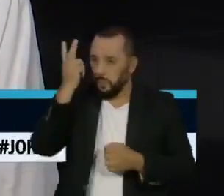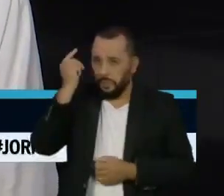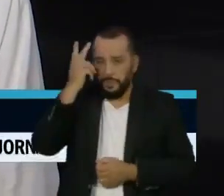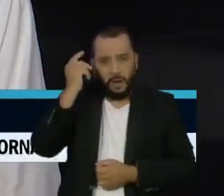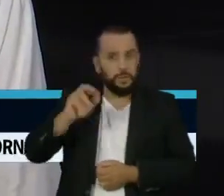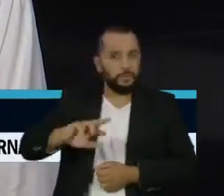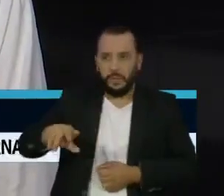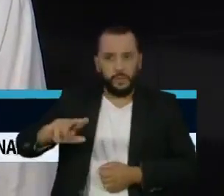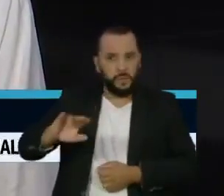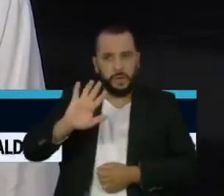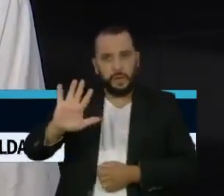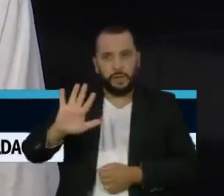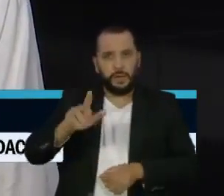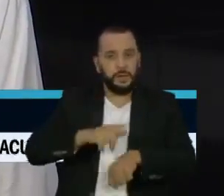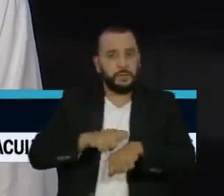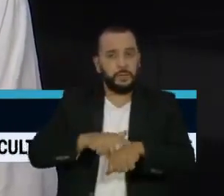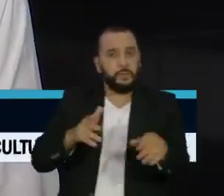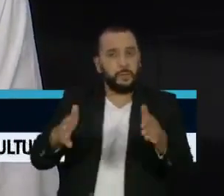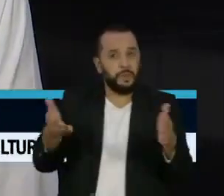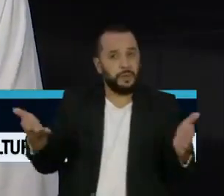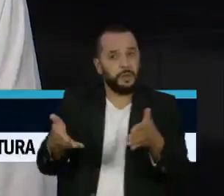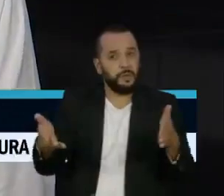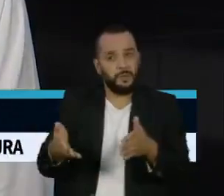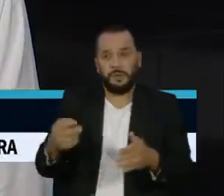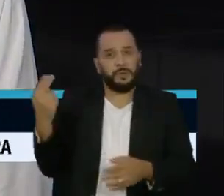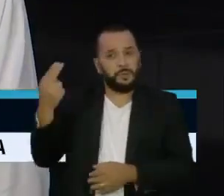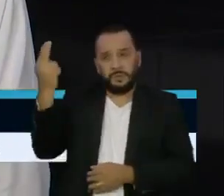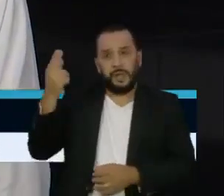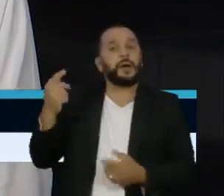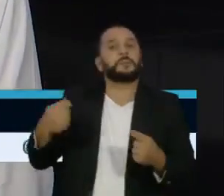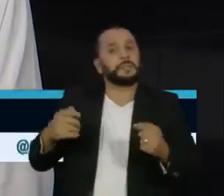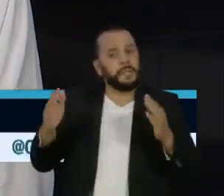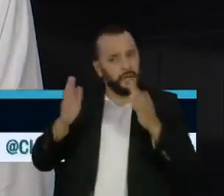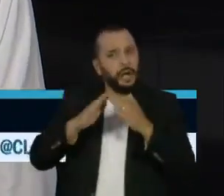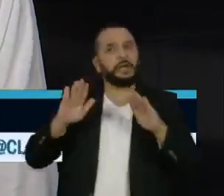acho que o momento exige que, infelizmente, o torcedor siga longe da arquibancada.